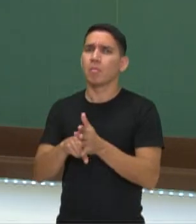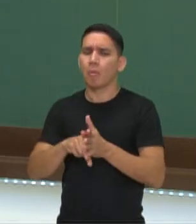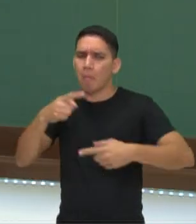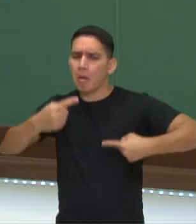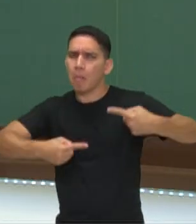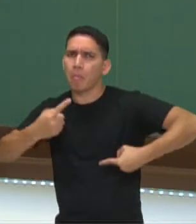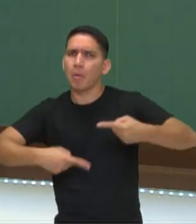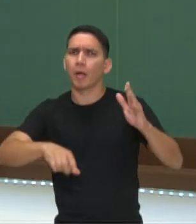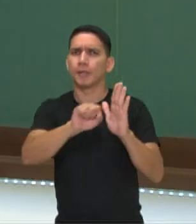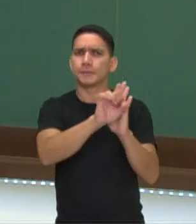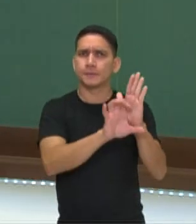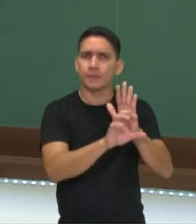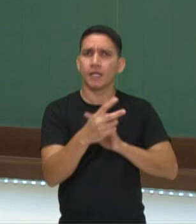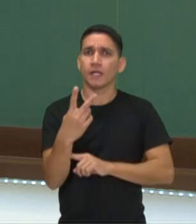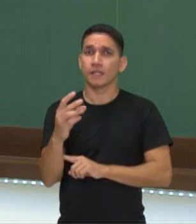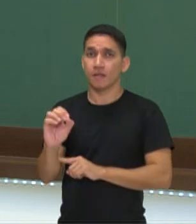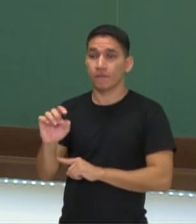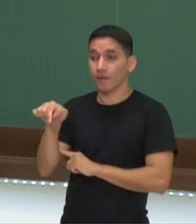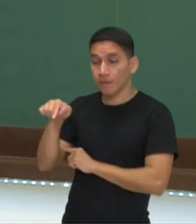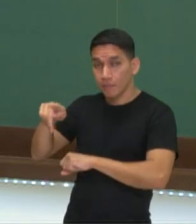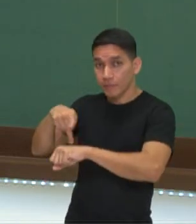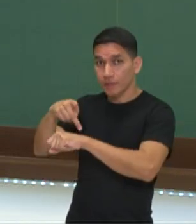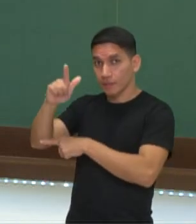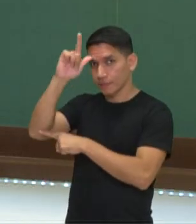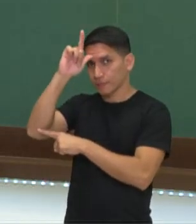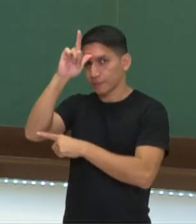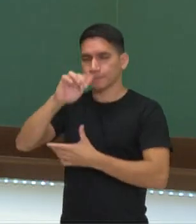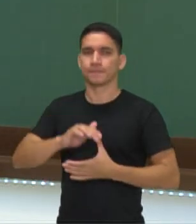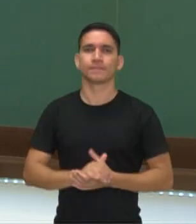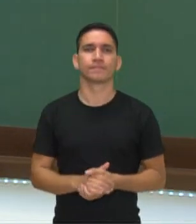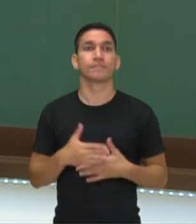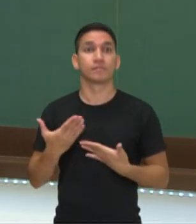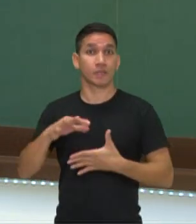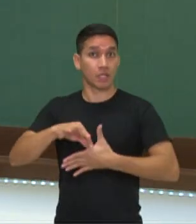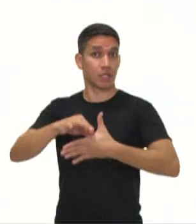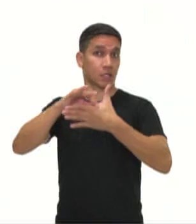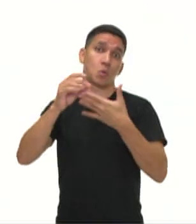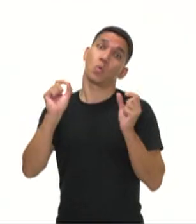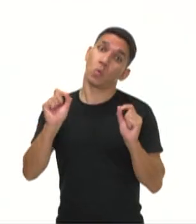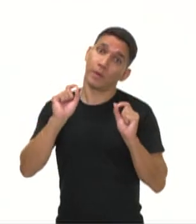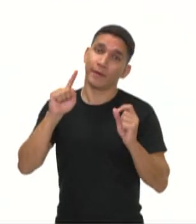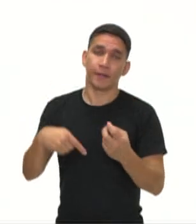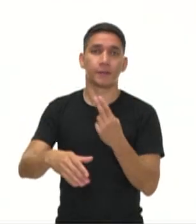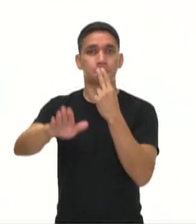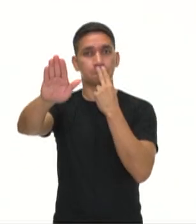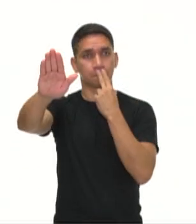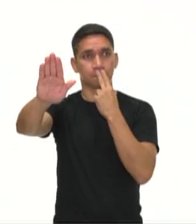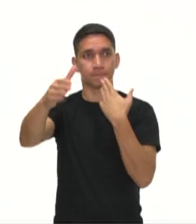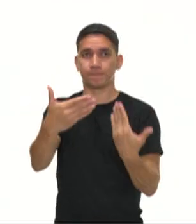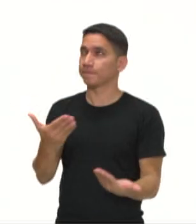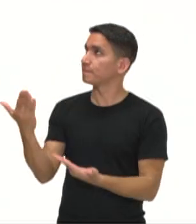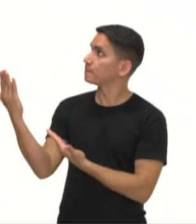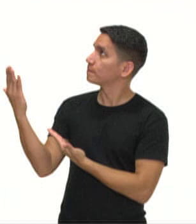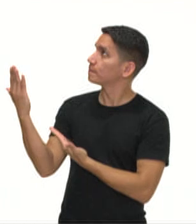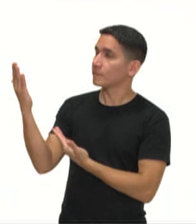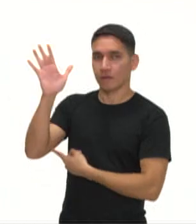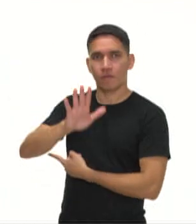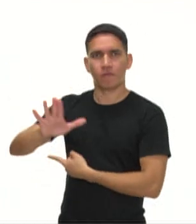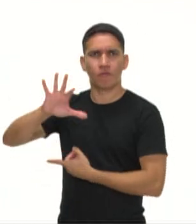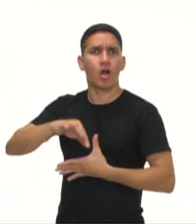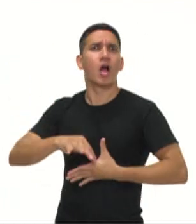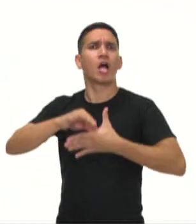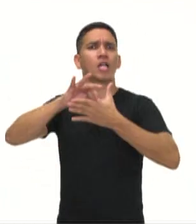do século XX na Alemanha. Liderado, claro, por Adolf Hitler, o líder